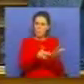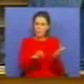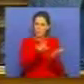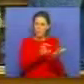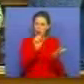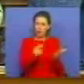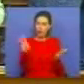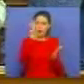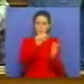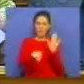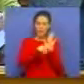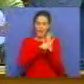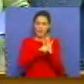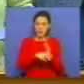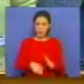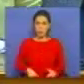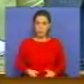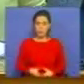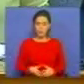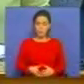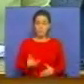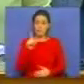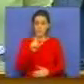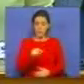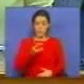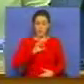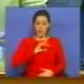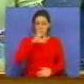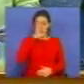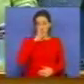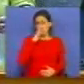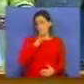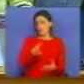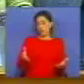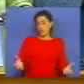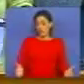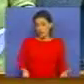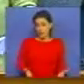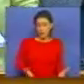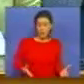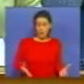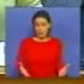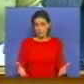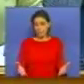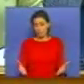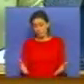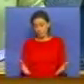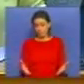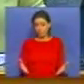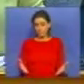neste novo artigo. Também, Sr. Ministro, dizer-lhe que